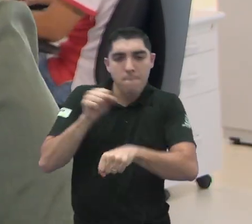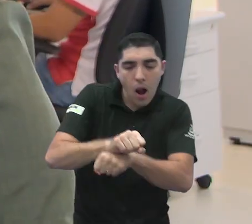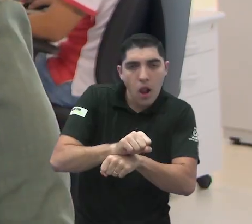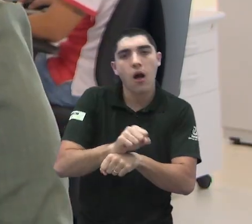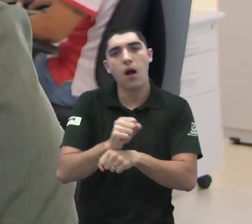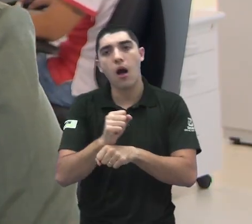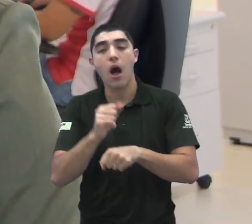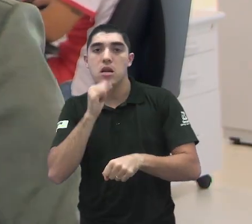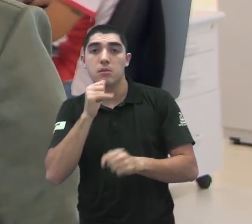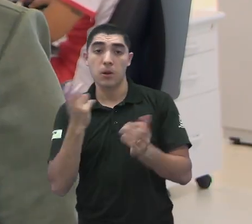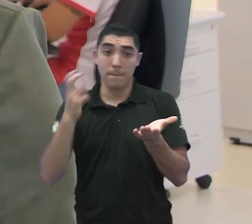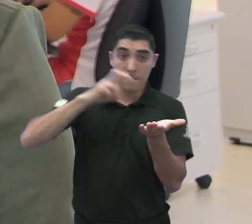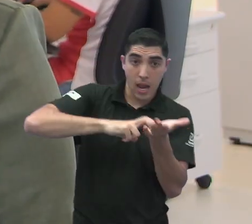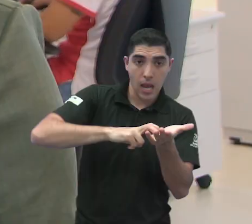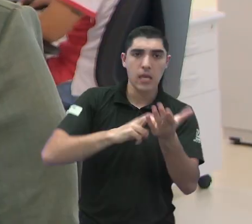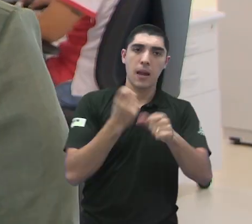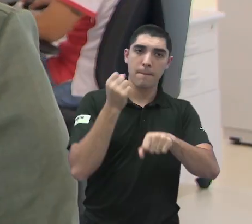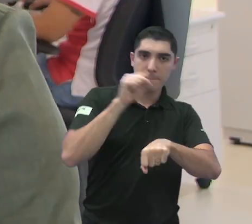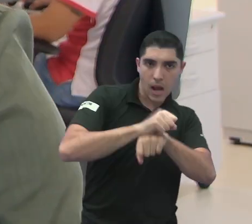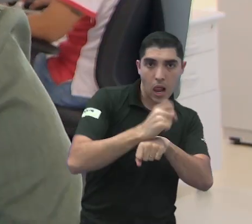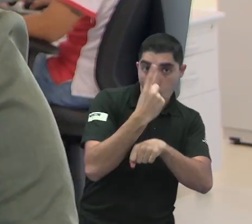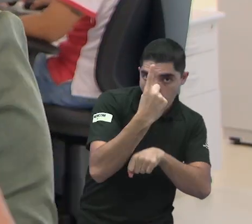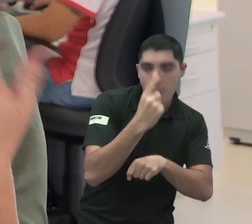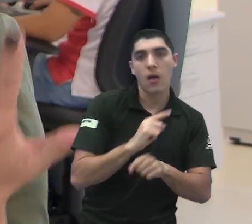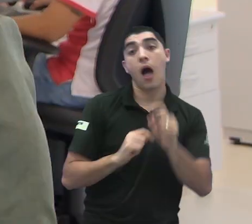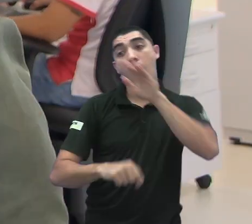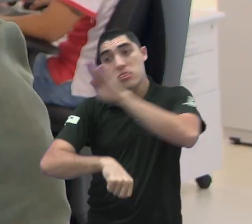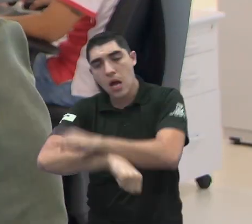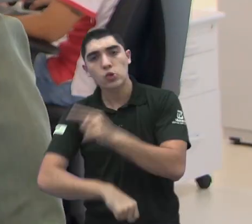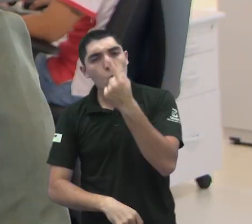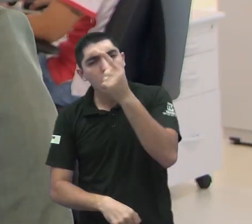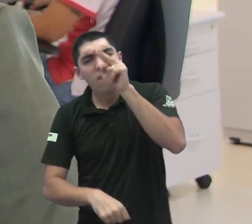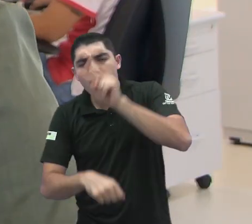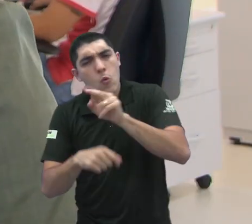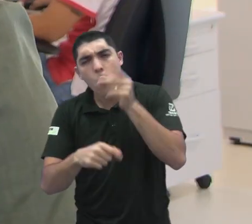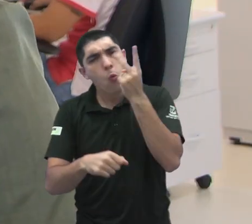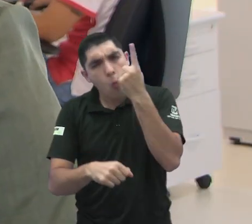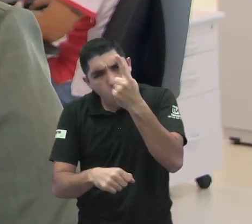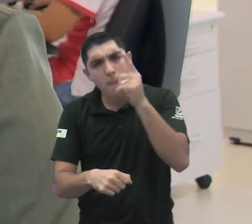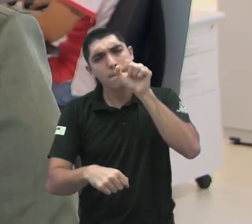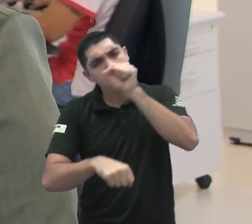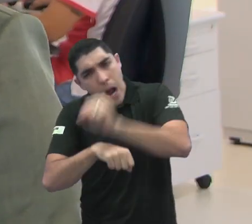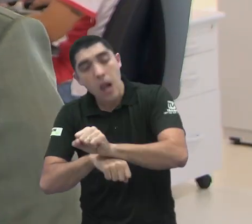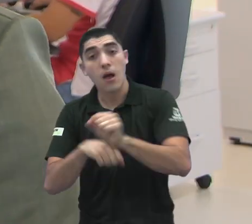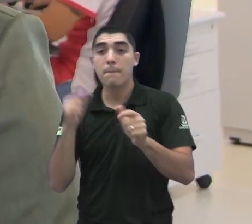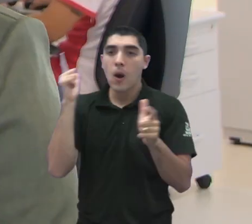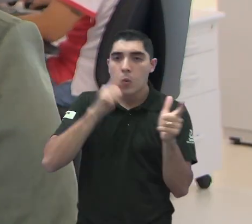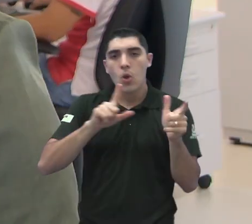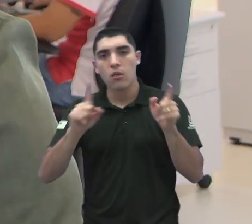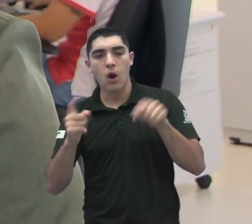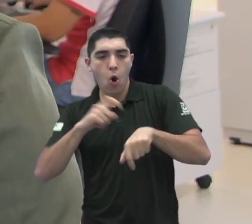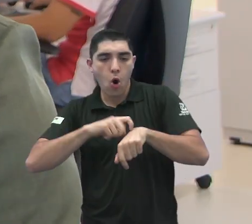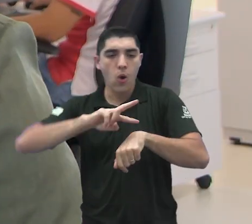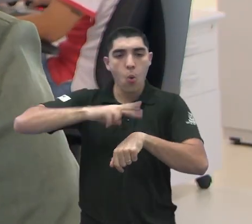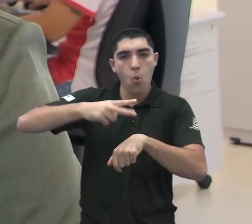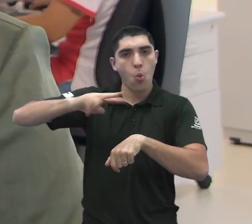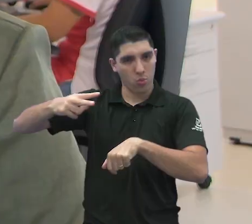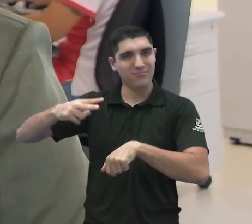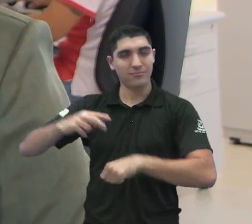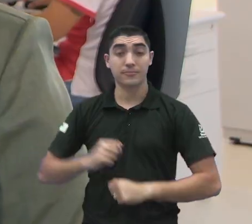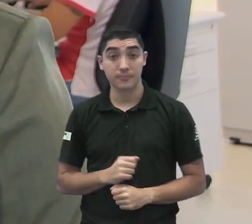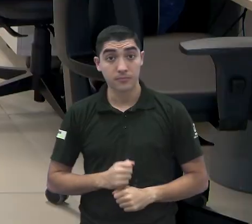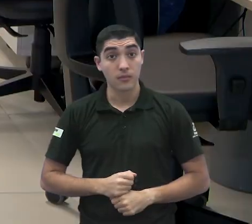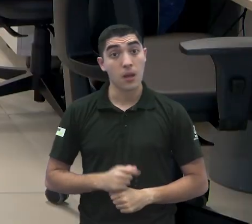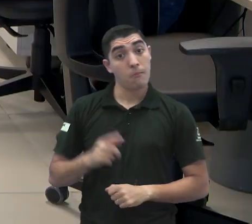de trabalho, Então, considerando uma jornada aí no período diurno, uma pausa no período da manhã e uma no período da da tarde, tendo sempre essa possibilidade de alternância